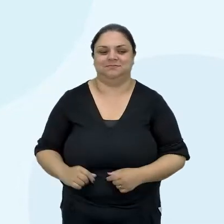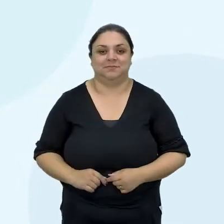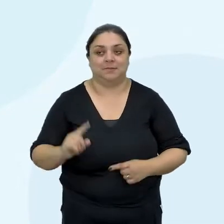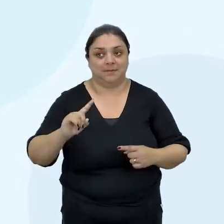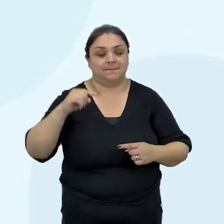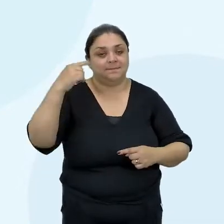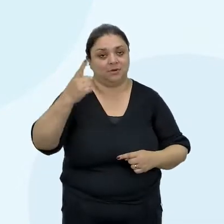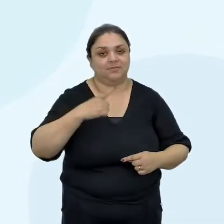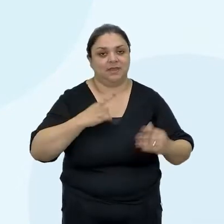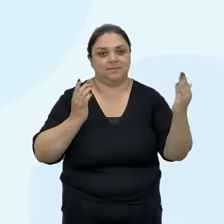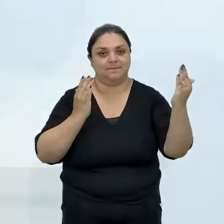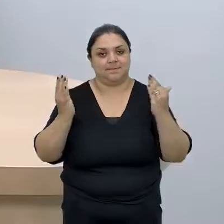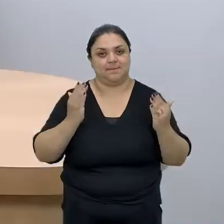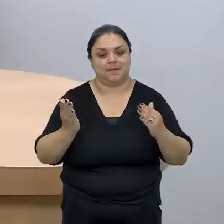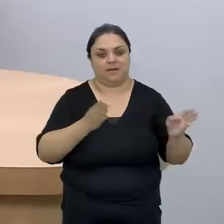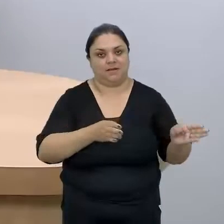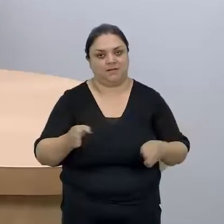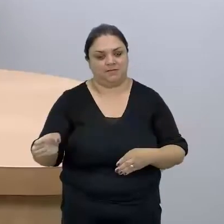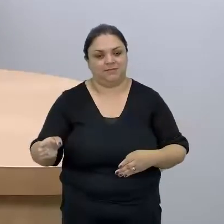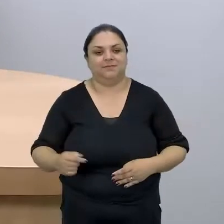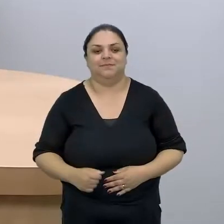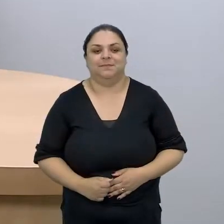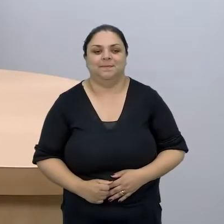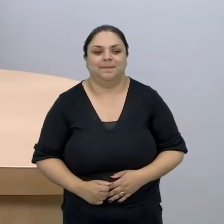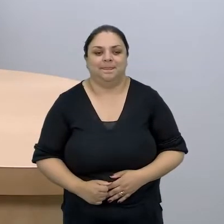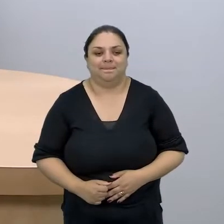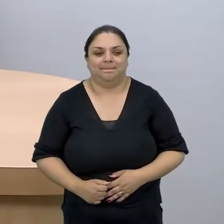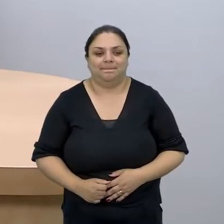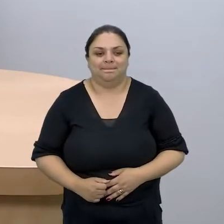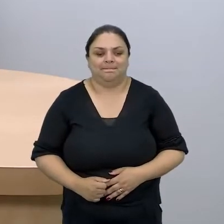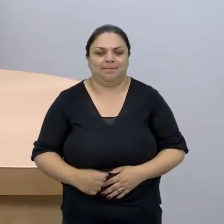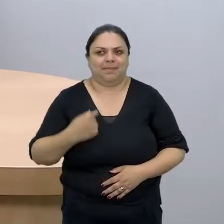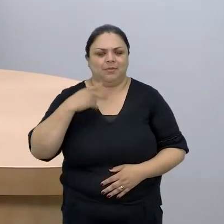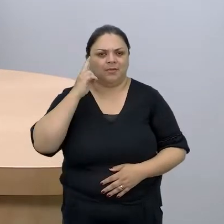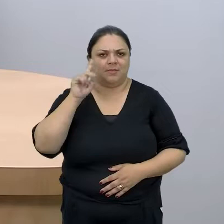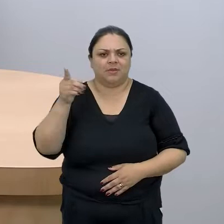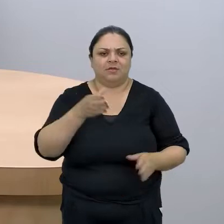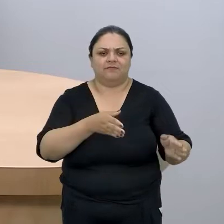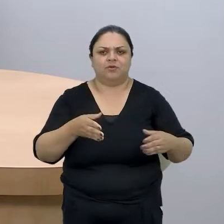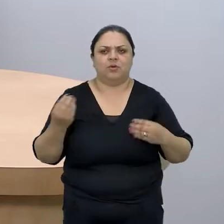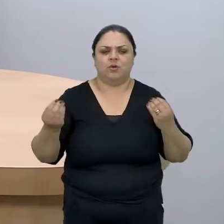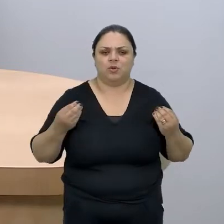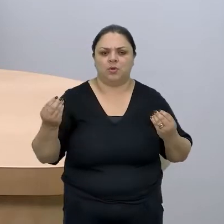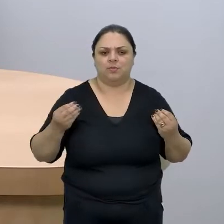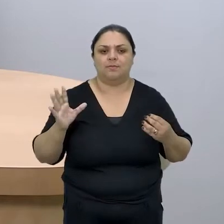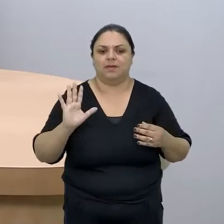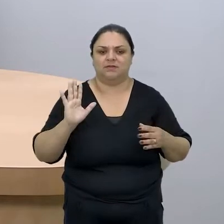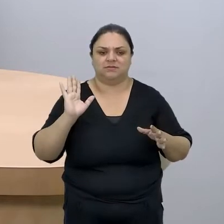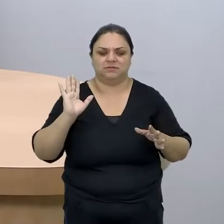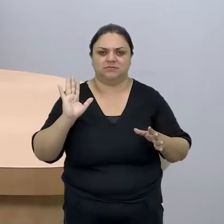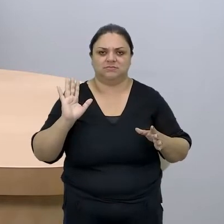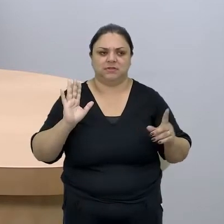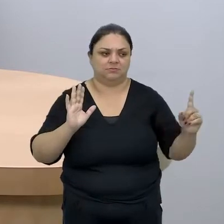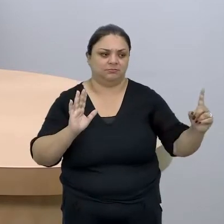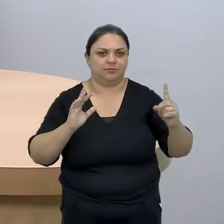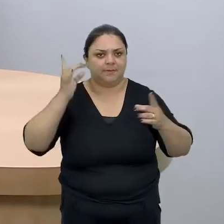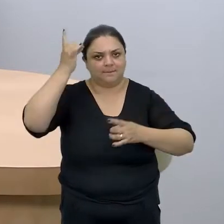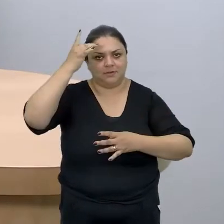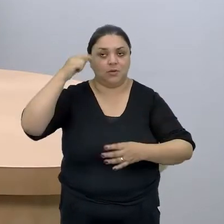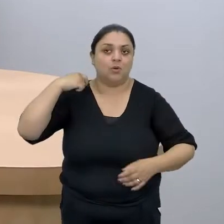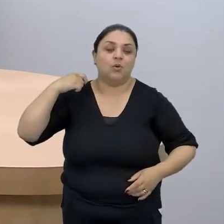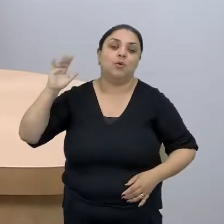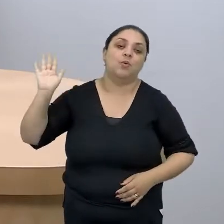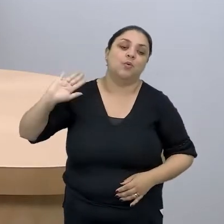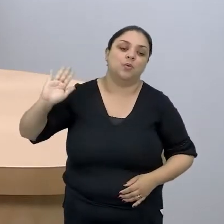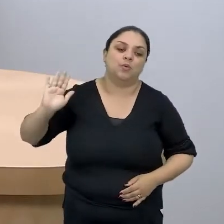enquanto legal. é só uma comunicação, não sei como que é no fluxograma, mas é uma comunicação do ator, ele só tá falando oi. Tipo, não tá falando nada, tá aparecendo